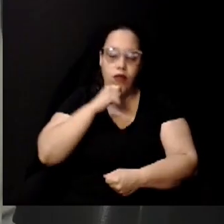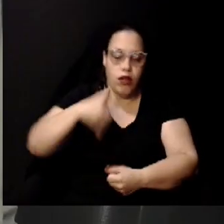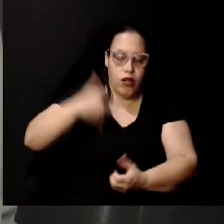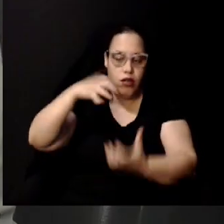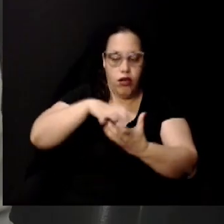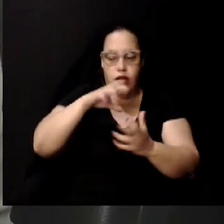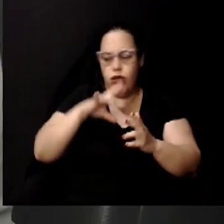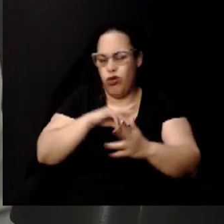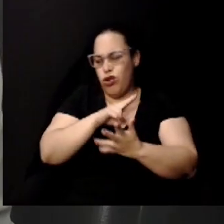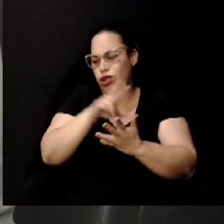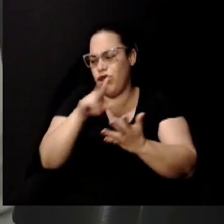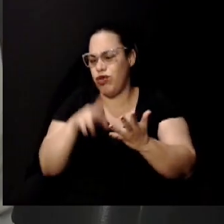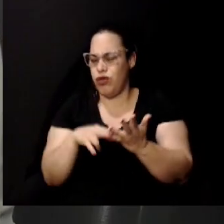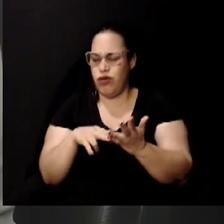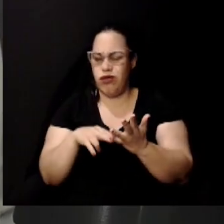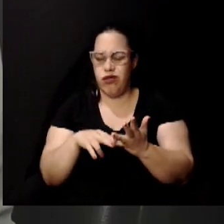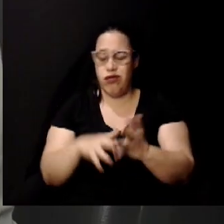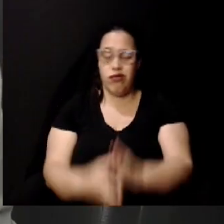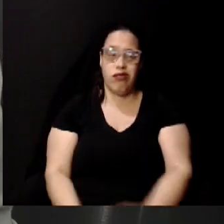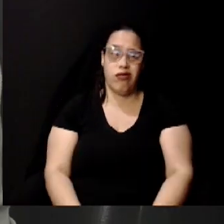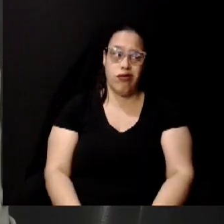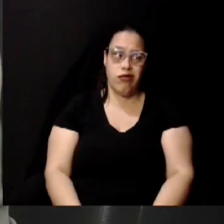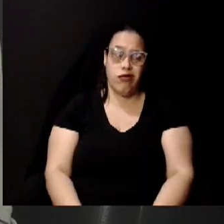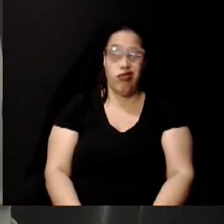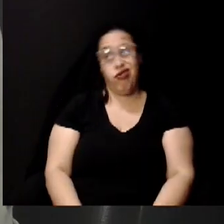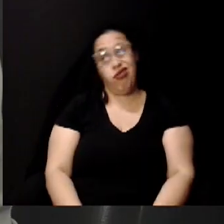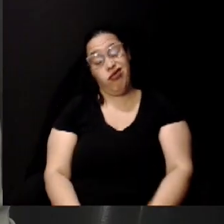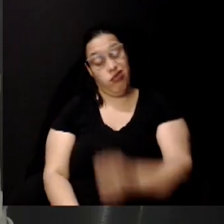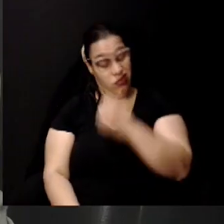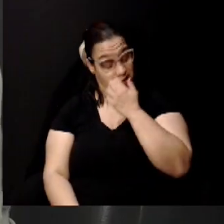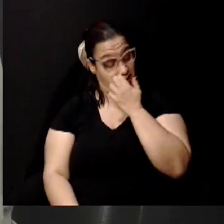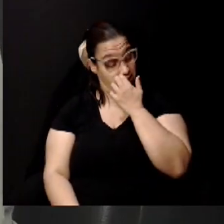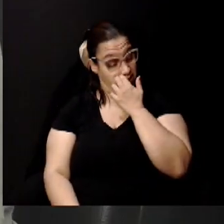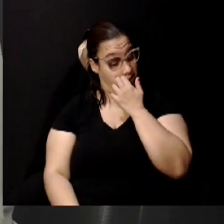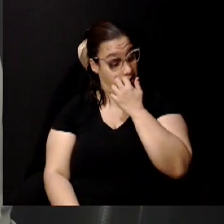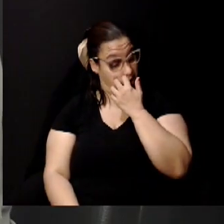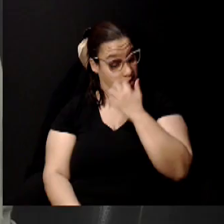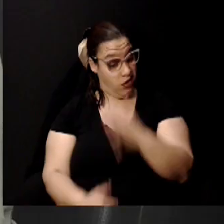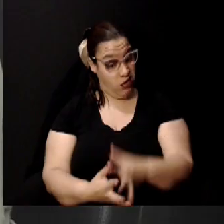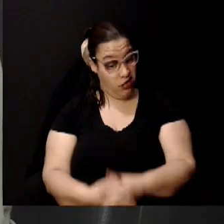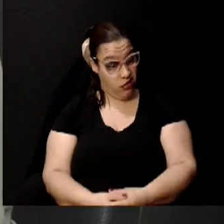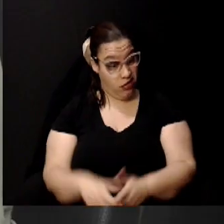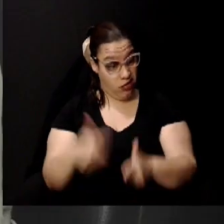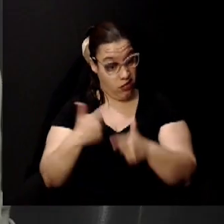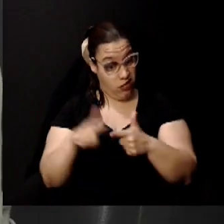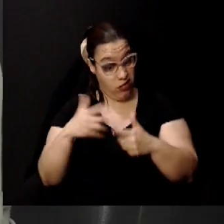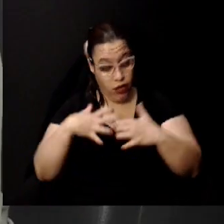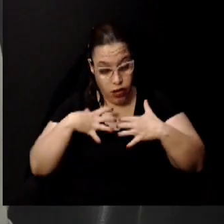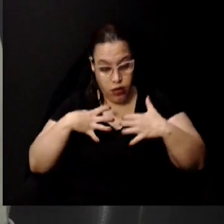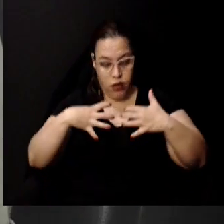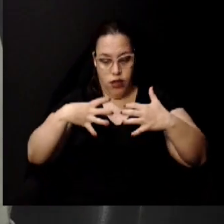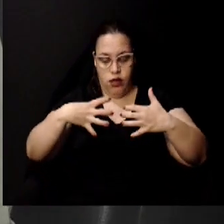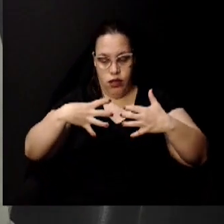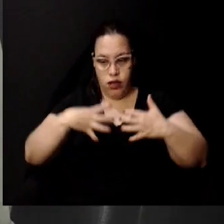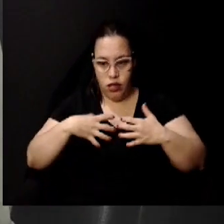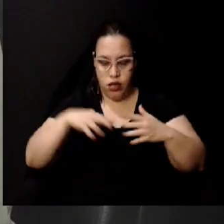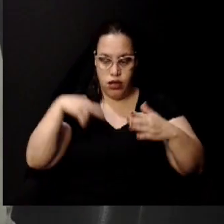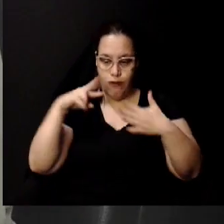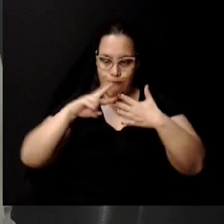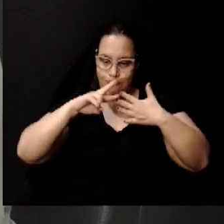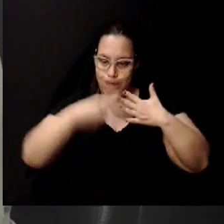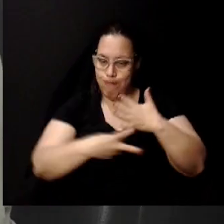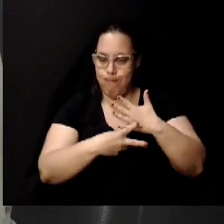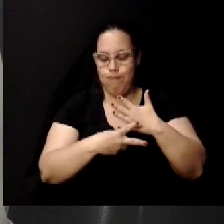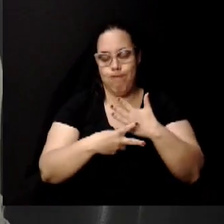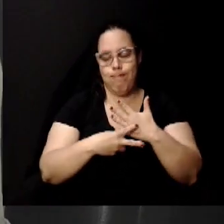mundo fica, né? Problemas respiratórios, eles atingem todo mundo, você afeta a